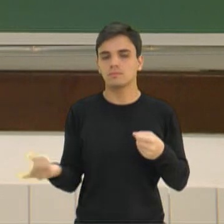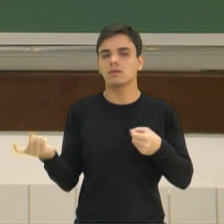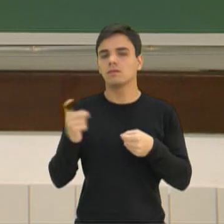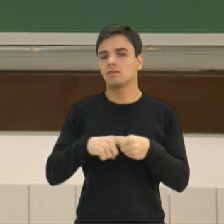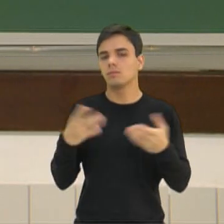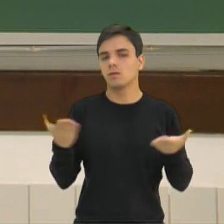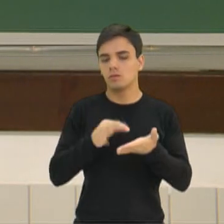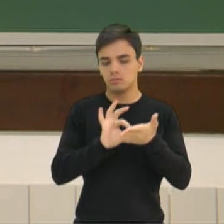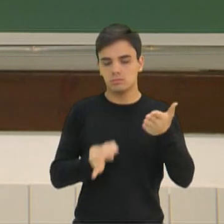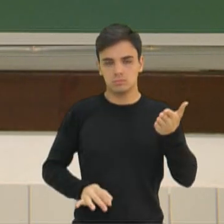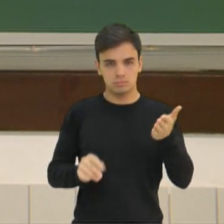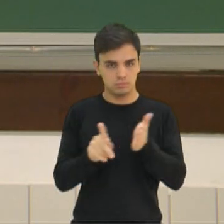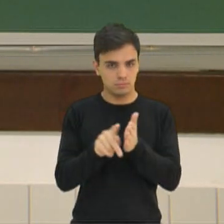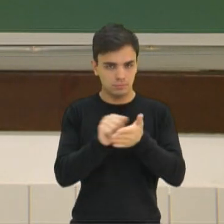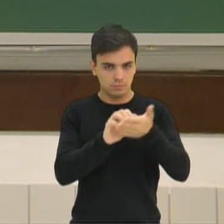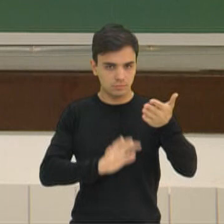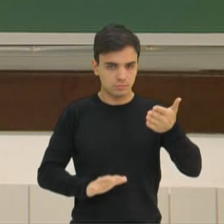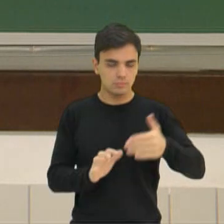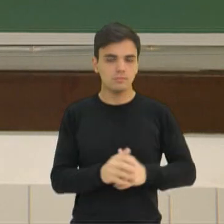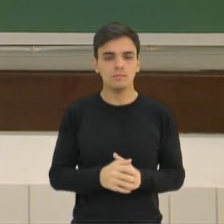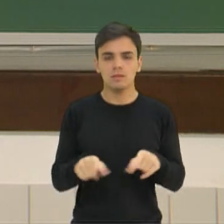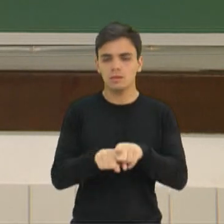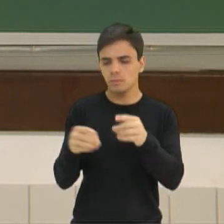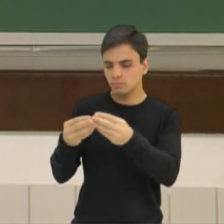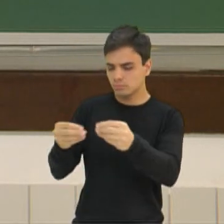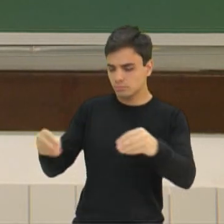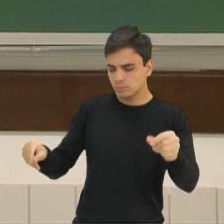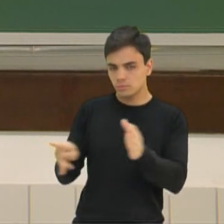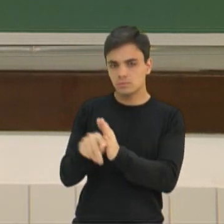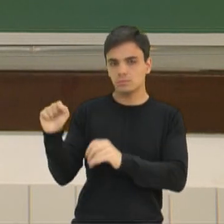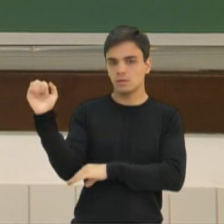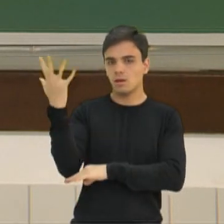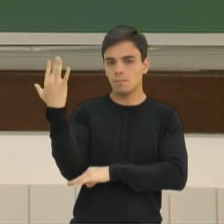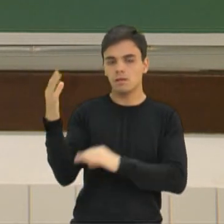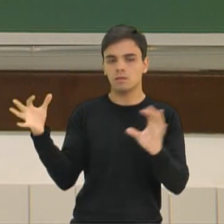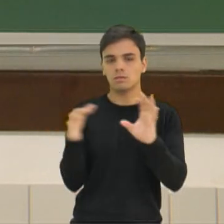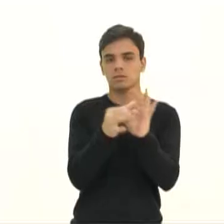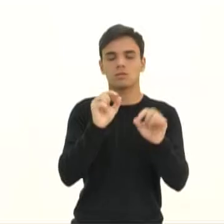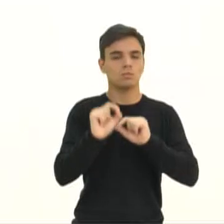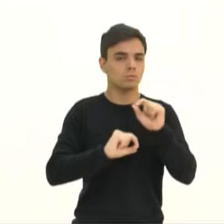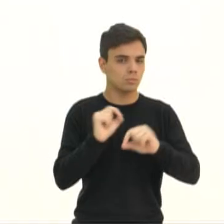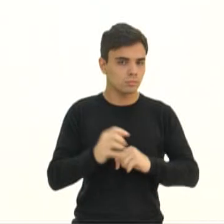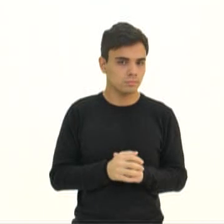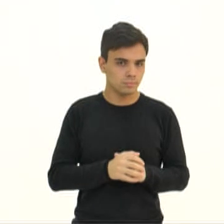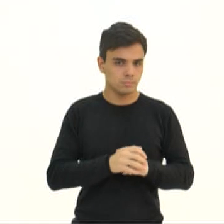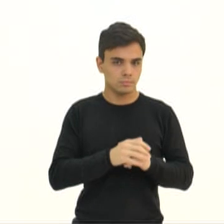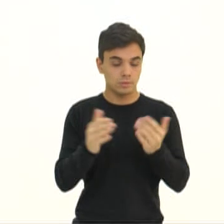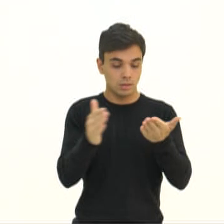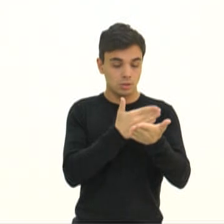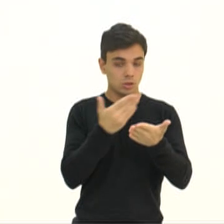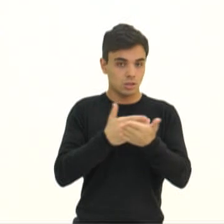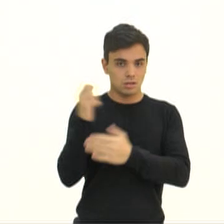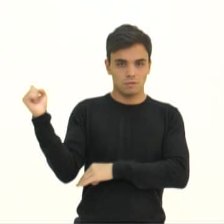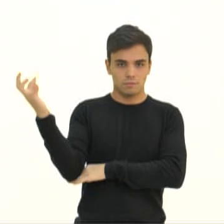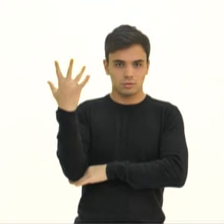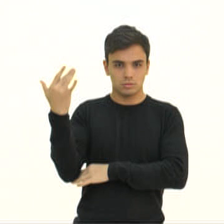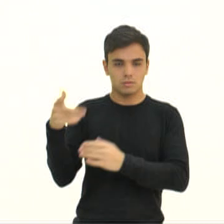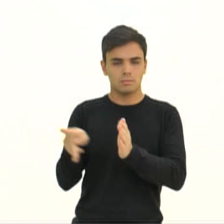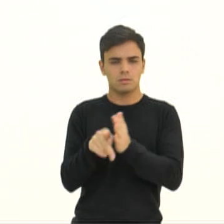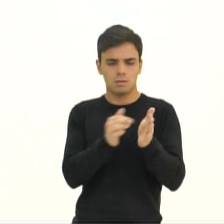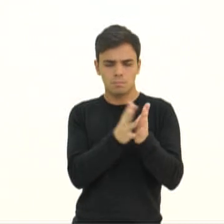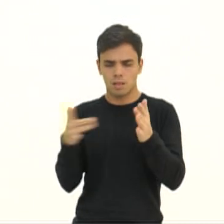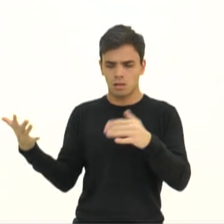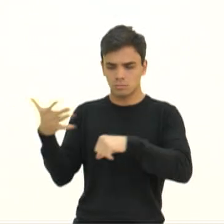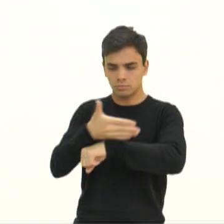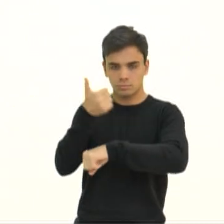Voltamos então ali com a correção do exercício. A degradação da Mata Atlântica está ligada à retirada da vegetação desde o período